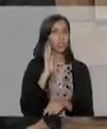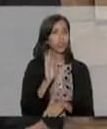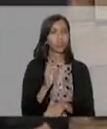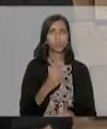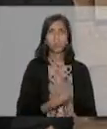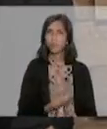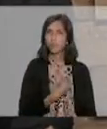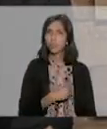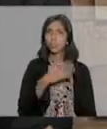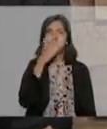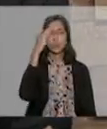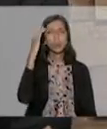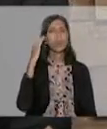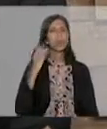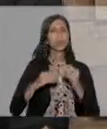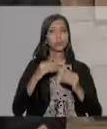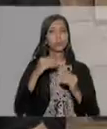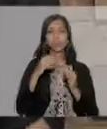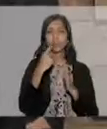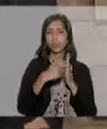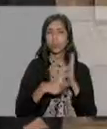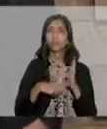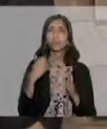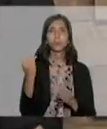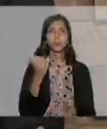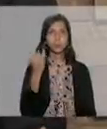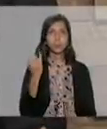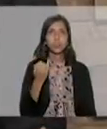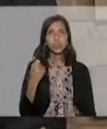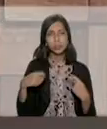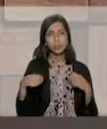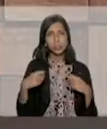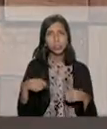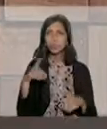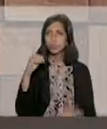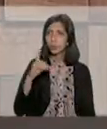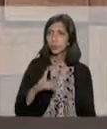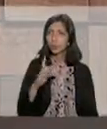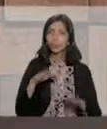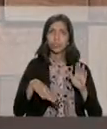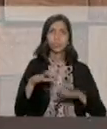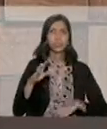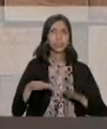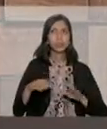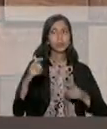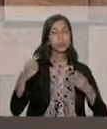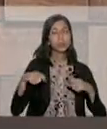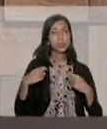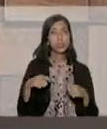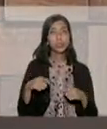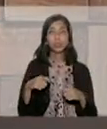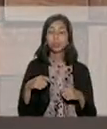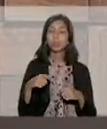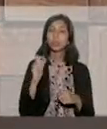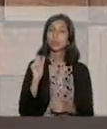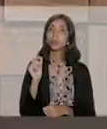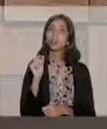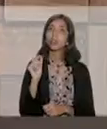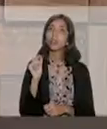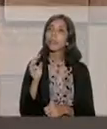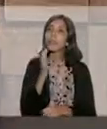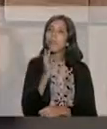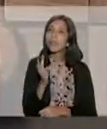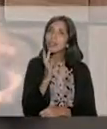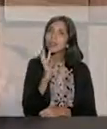direta, né? Na vida de um roteirista, eu acho que é de forma muito importante. Essencial. Diretores, às vezes, acho que a gente precisa